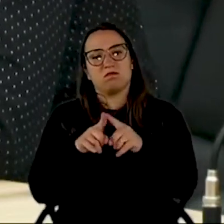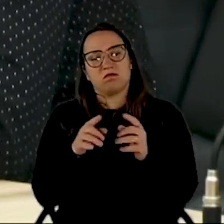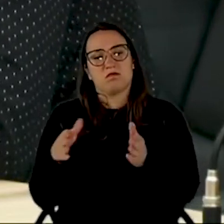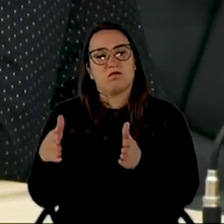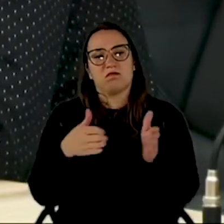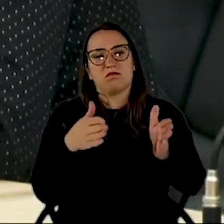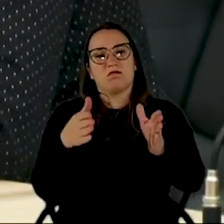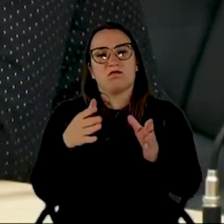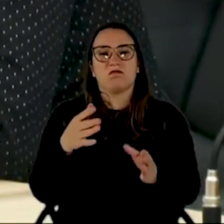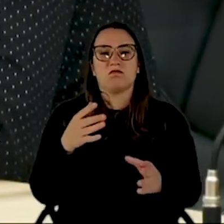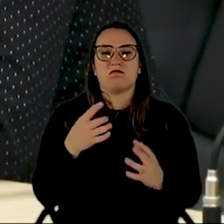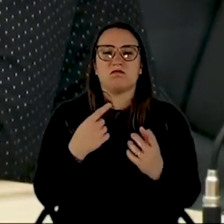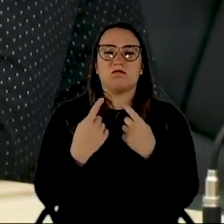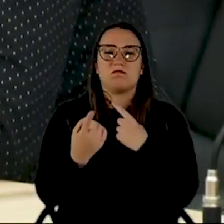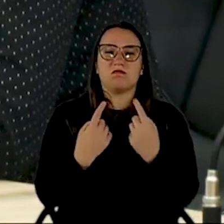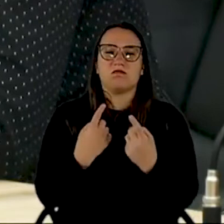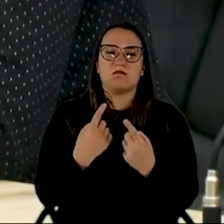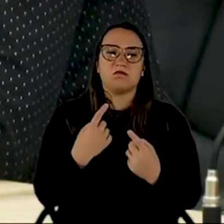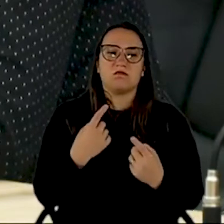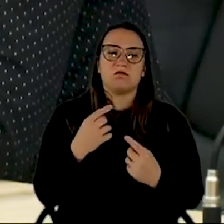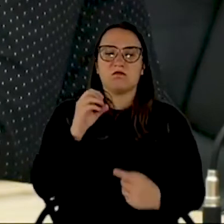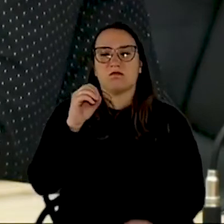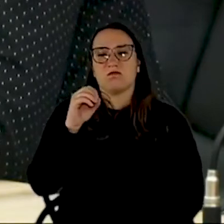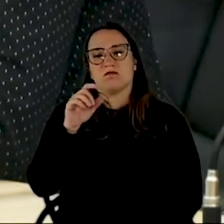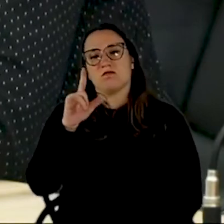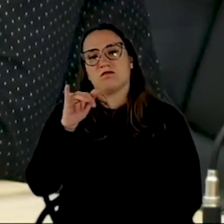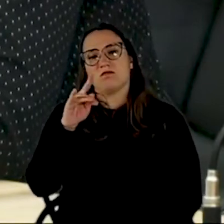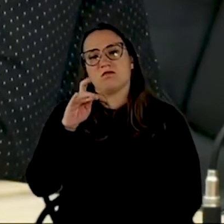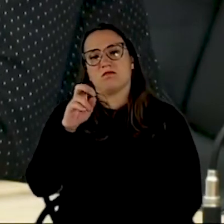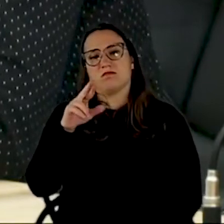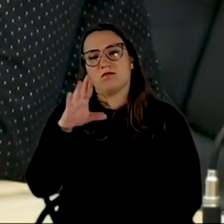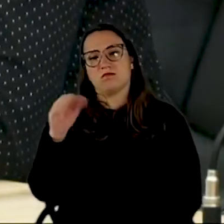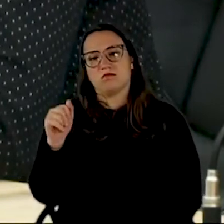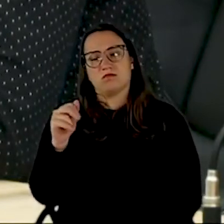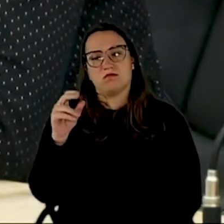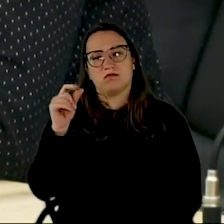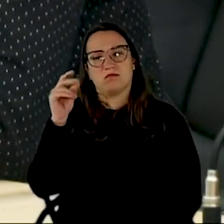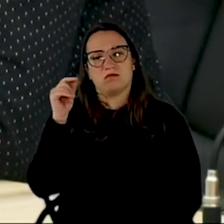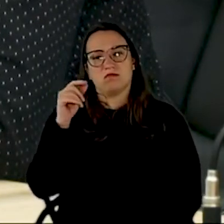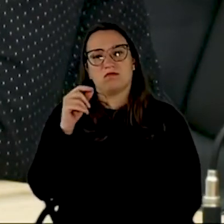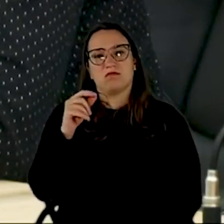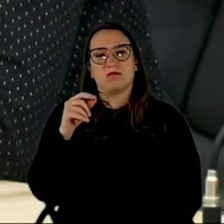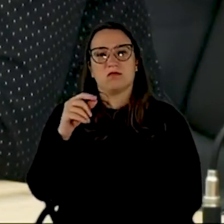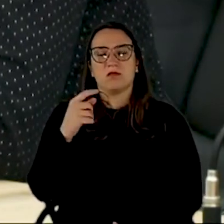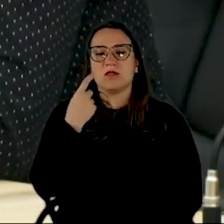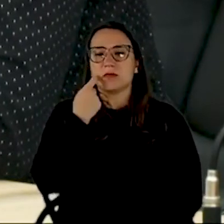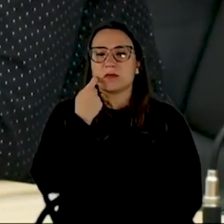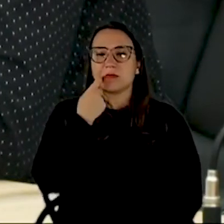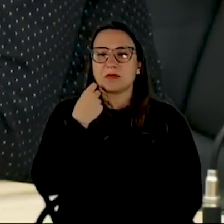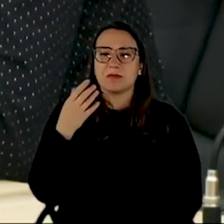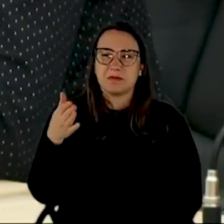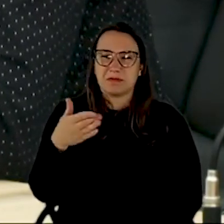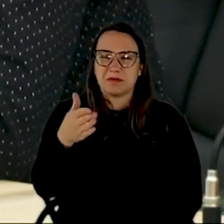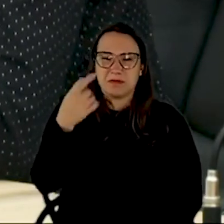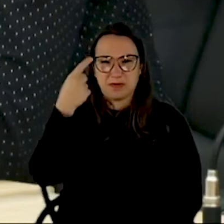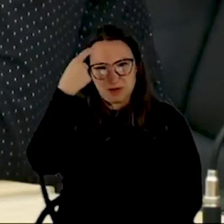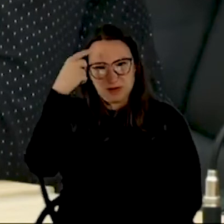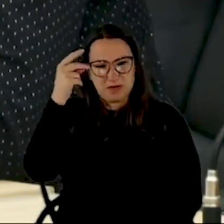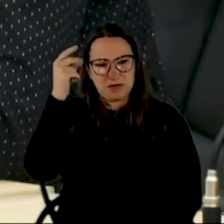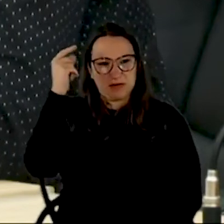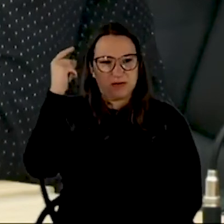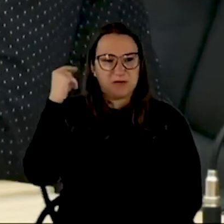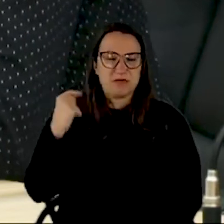do Oliveira Castro, mais um antigo frigorífico de peixe, né? que não foi